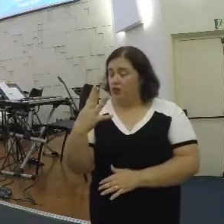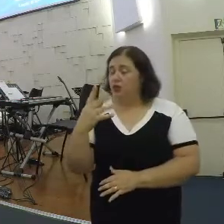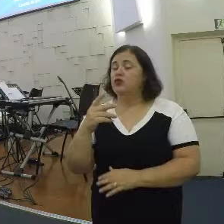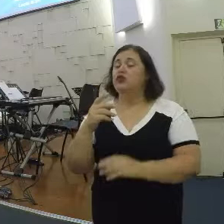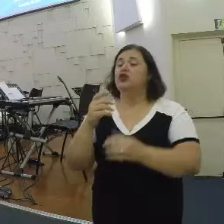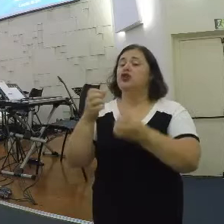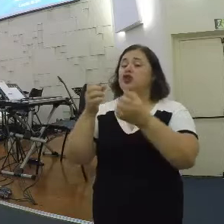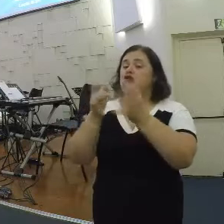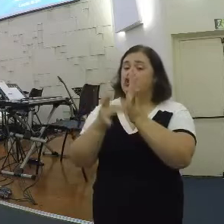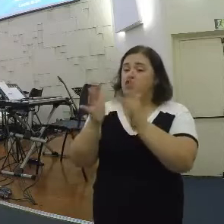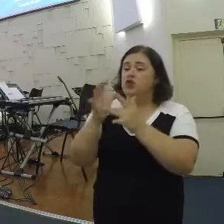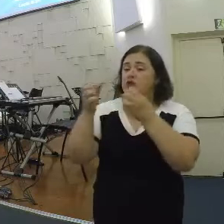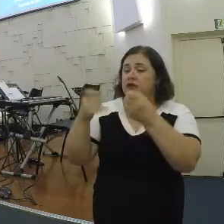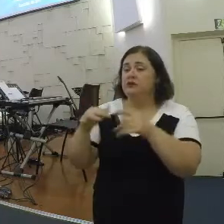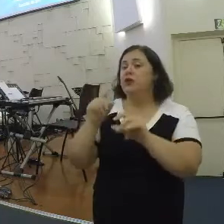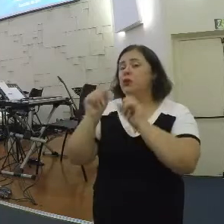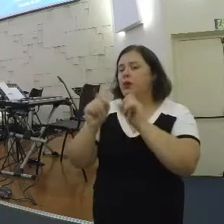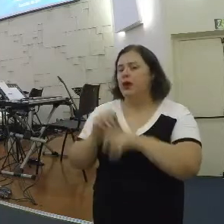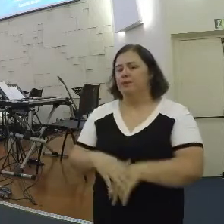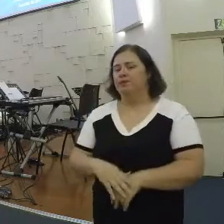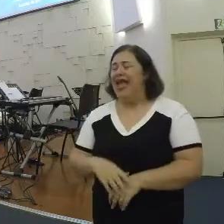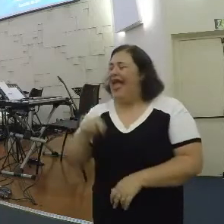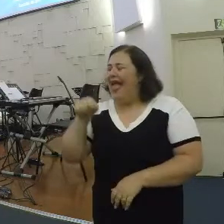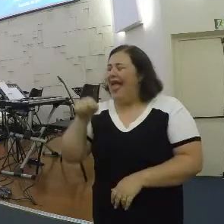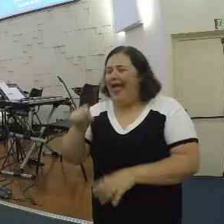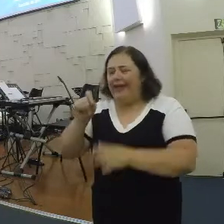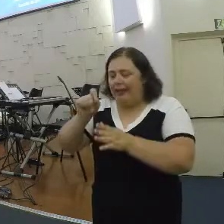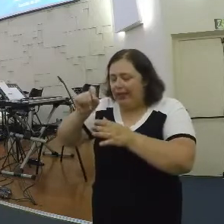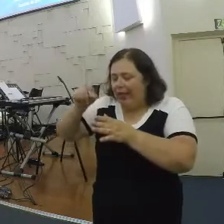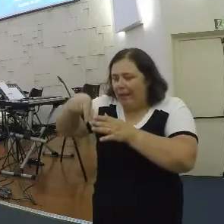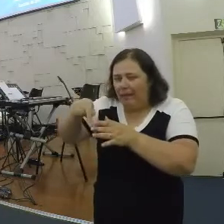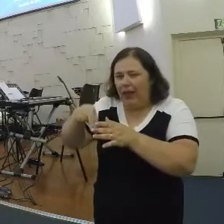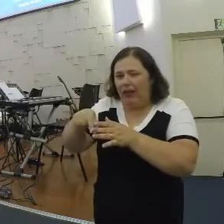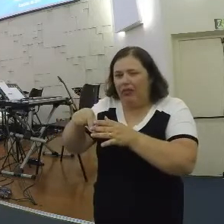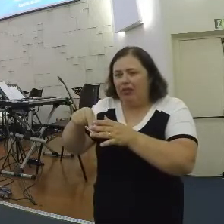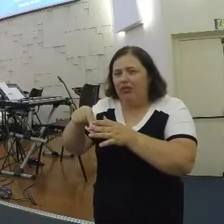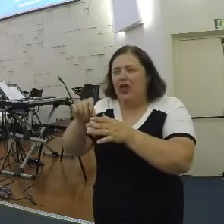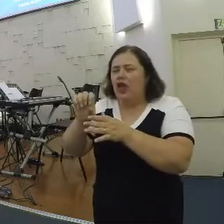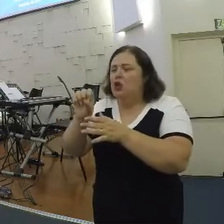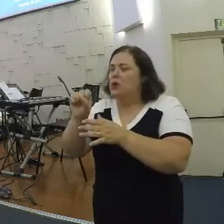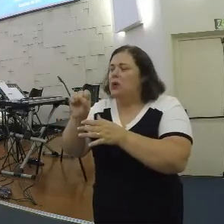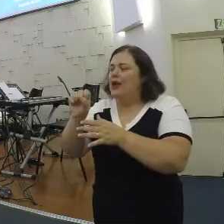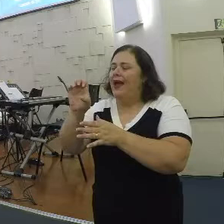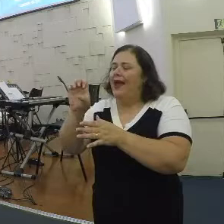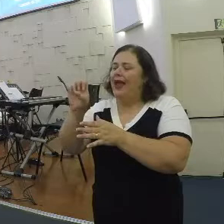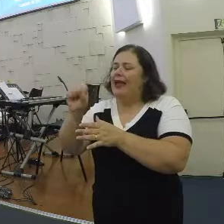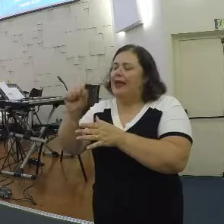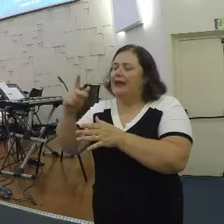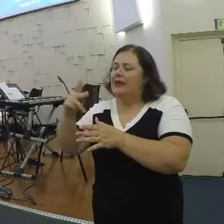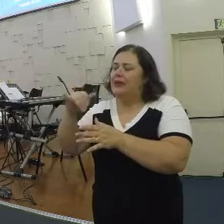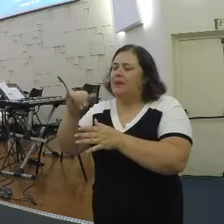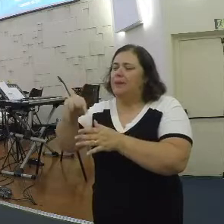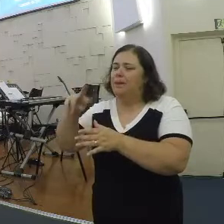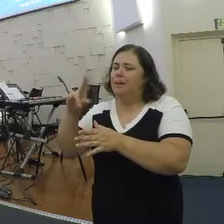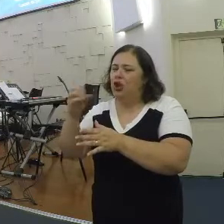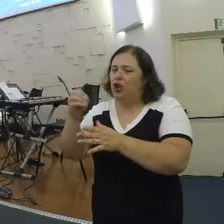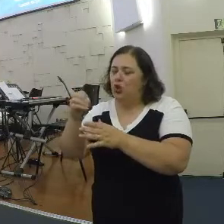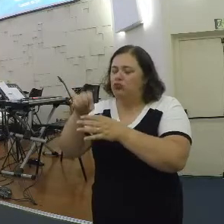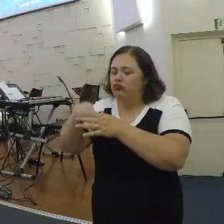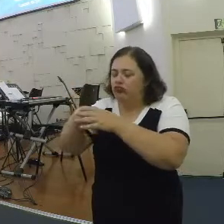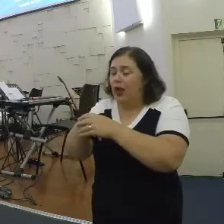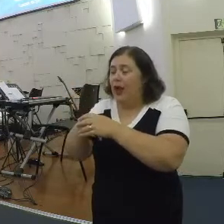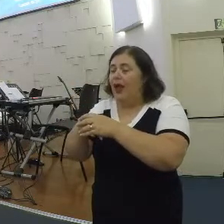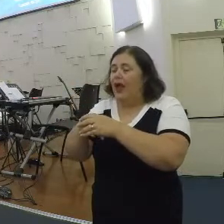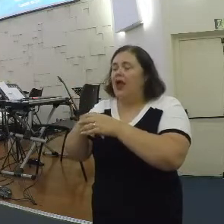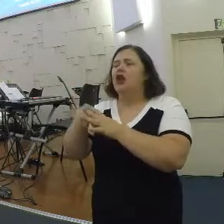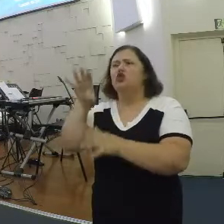espinhos podem ser entendidas da seguinte forma: são os que ouviram, mas no decorrer dos dias foram sufocados com os